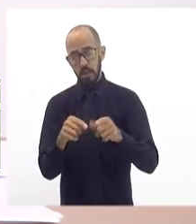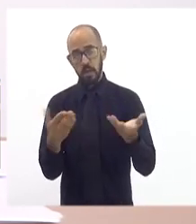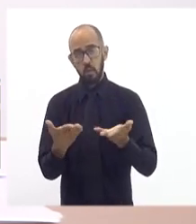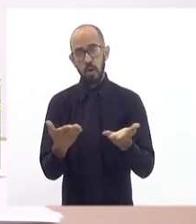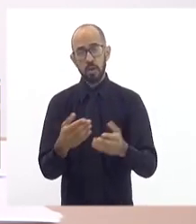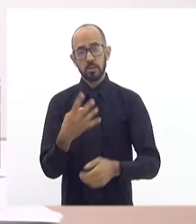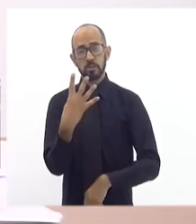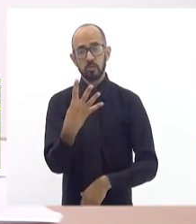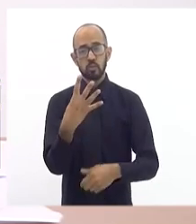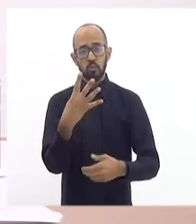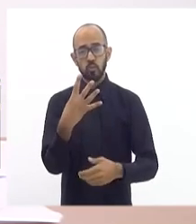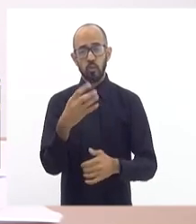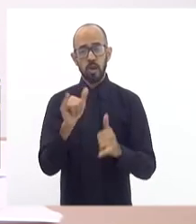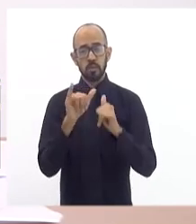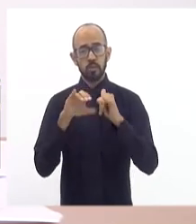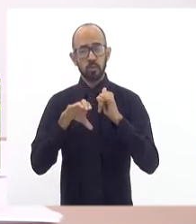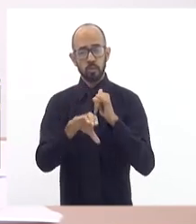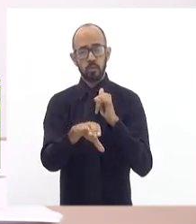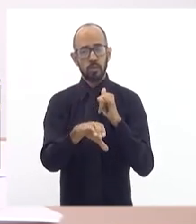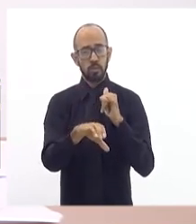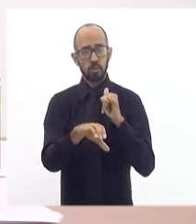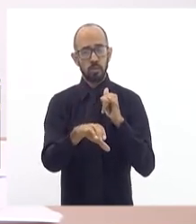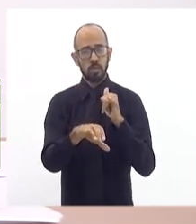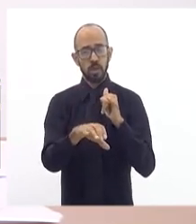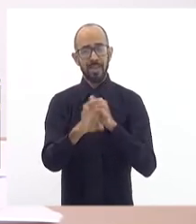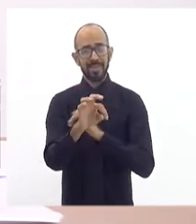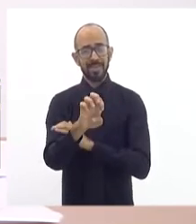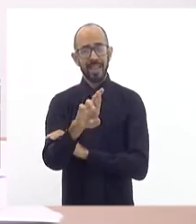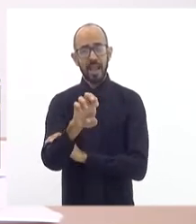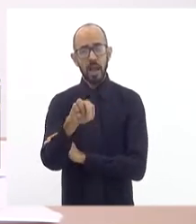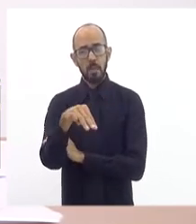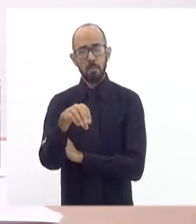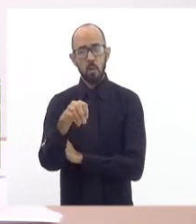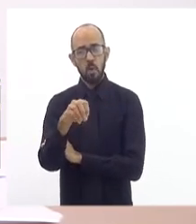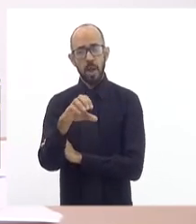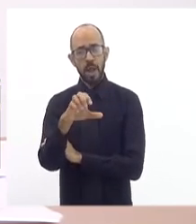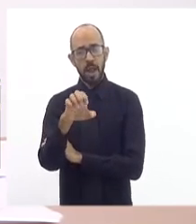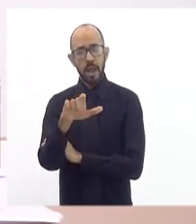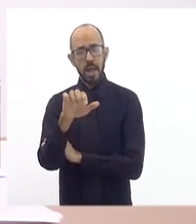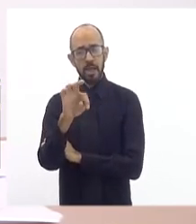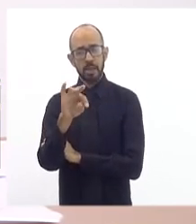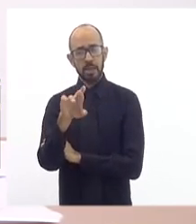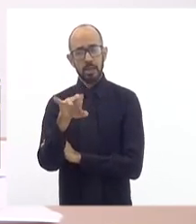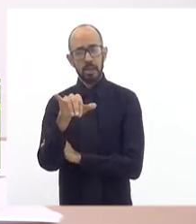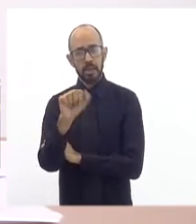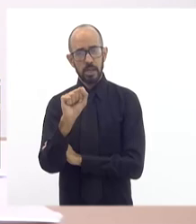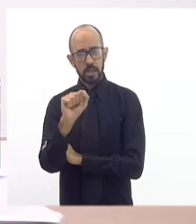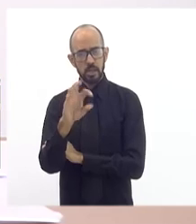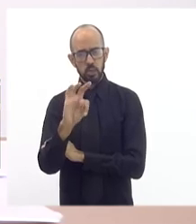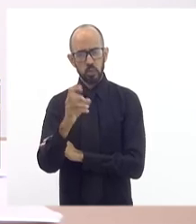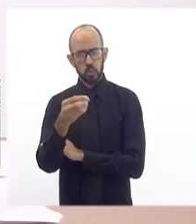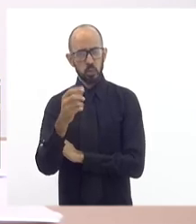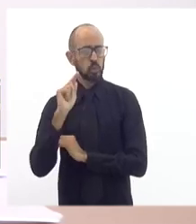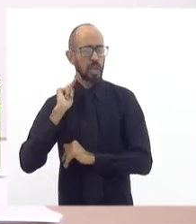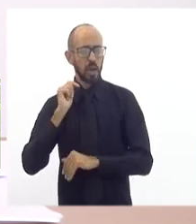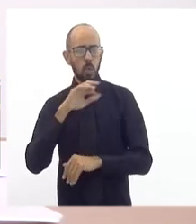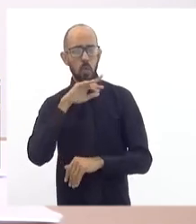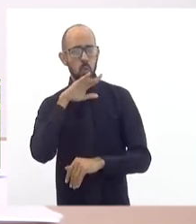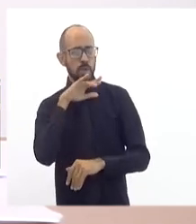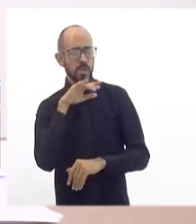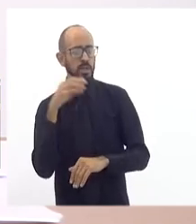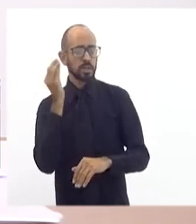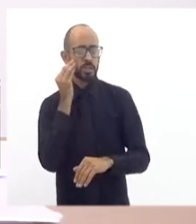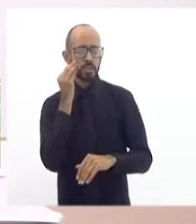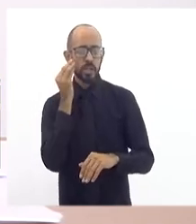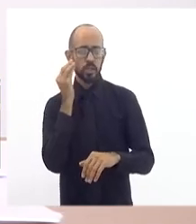quatro termelétricas aquilo que não é benéfico para no contexto geral do município de Areia do Estado de Janeiro sempre